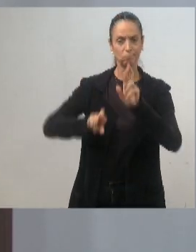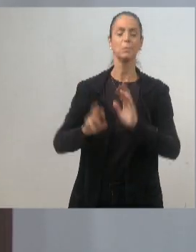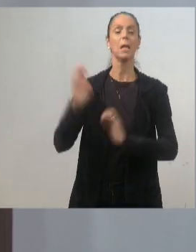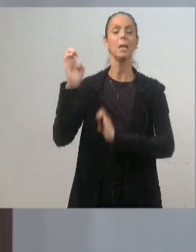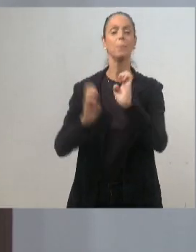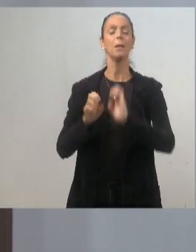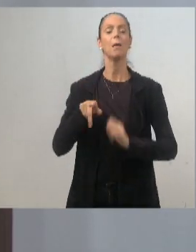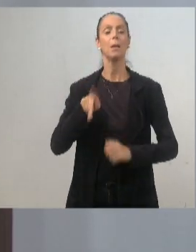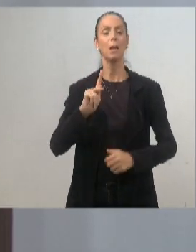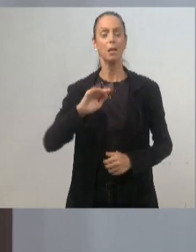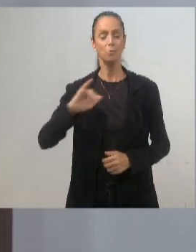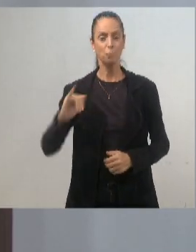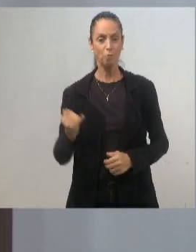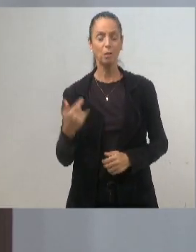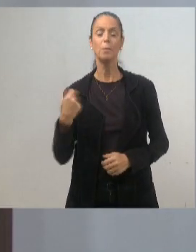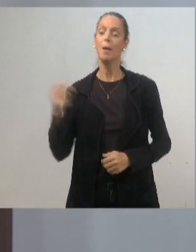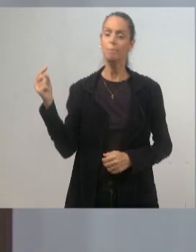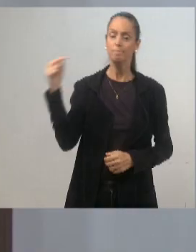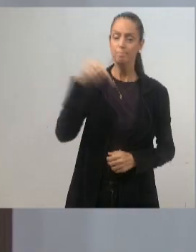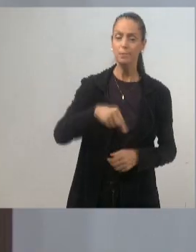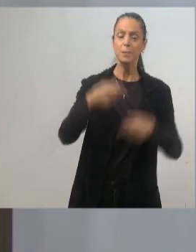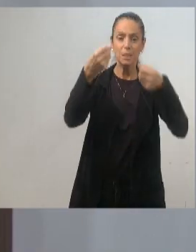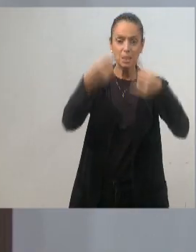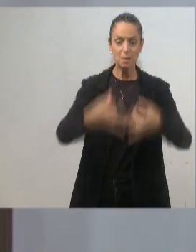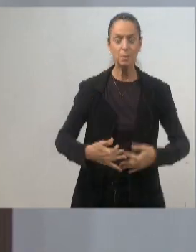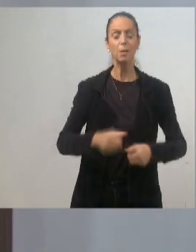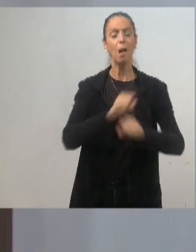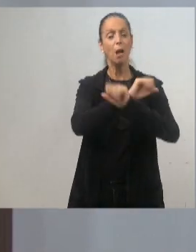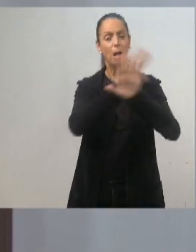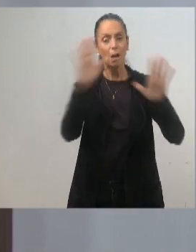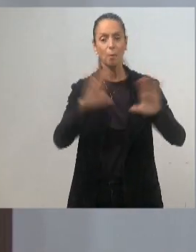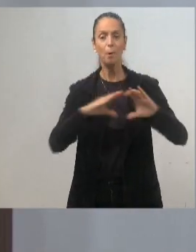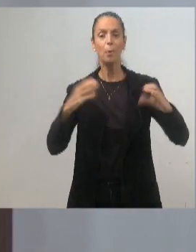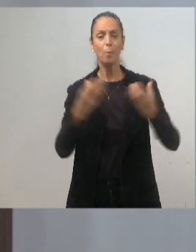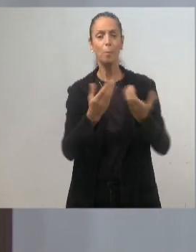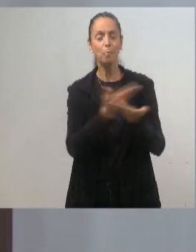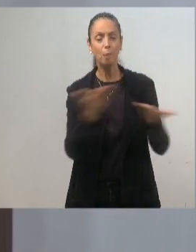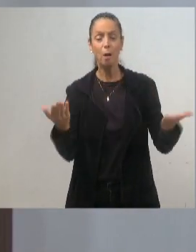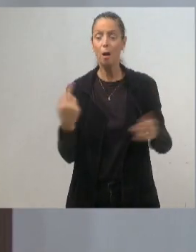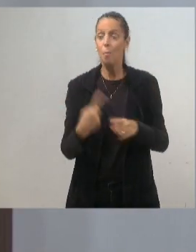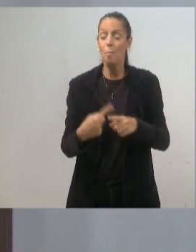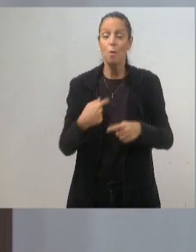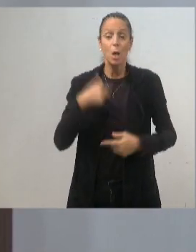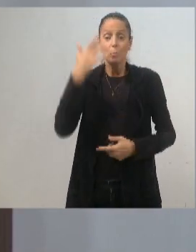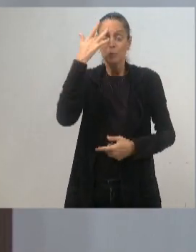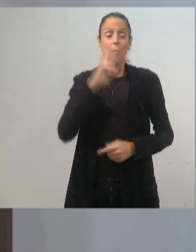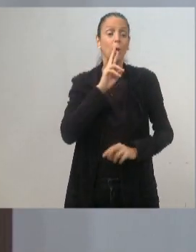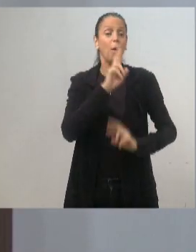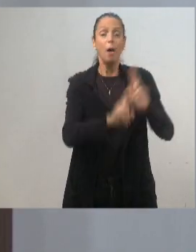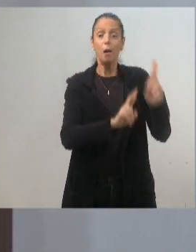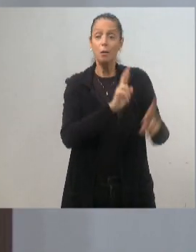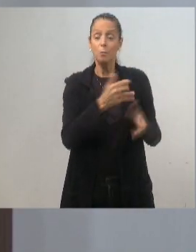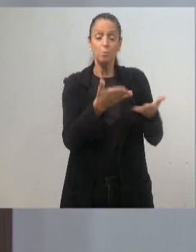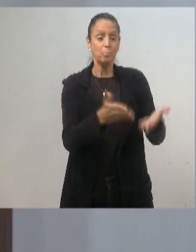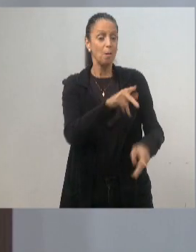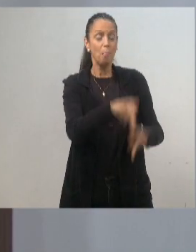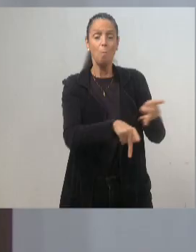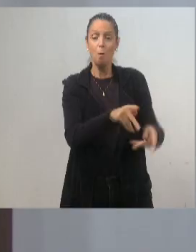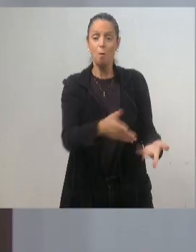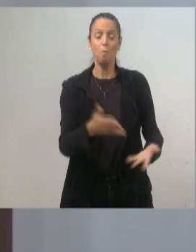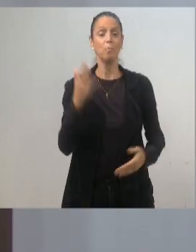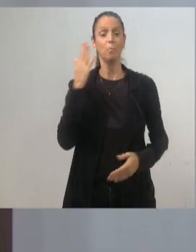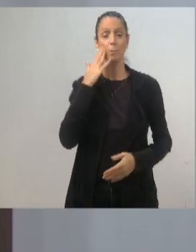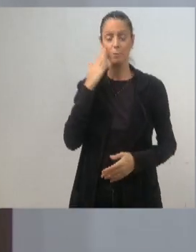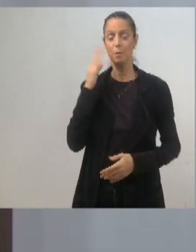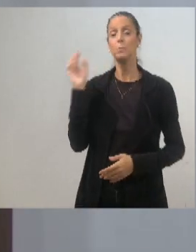por favor, venha trazer esclarecimentos à comunidade de Blumenau. A gente já não sabe mais o que dizer, a gente sabe que eventualmente o fluxo de